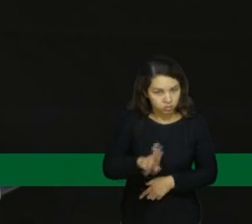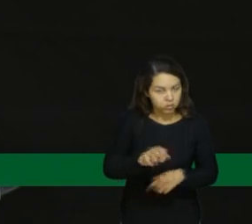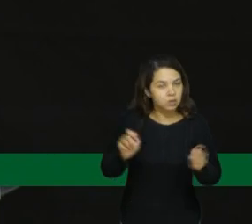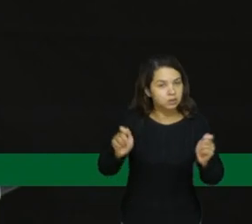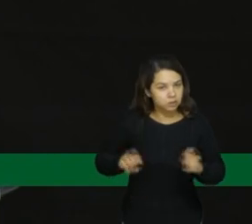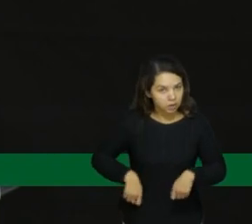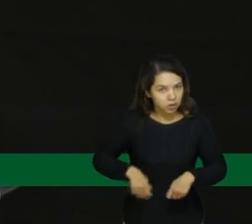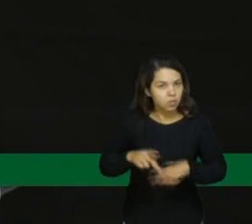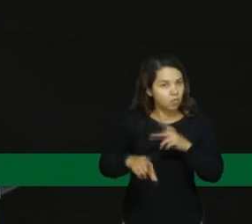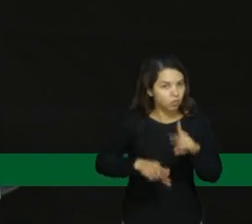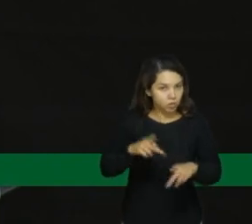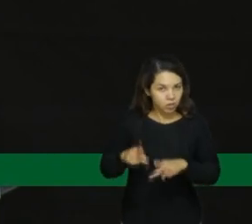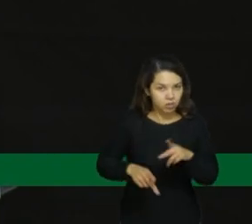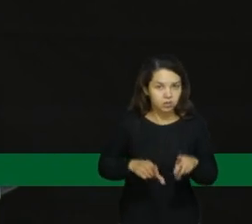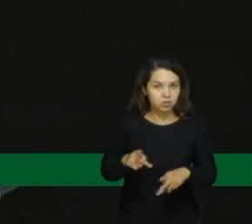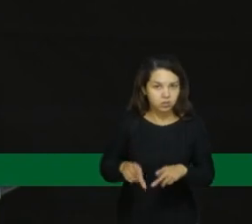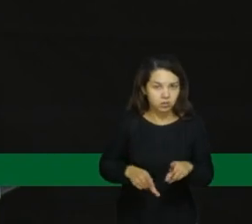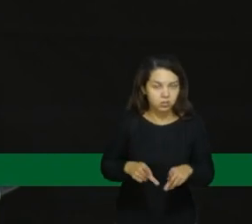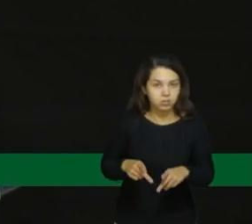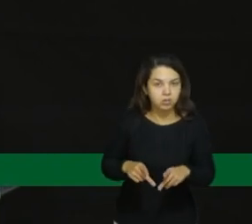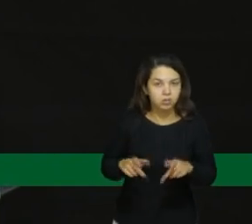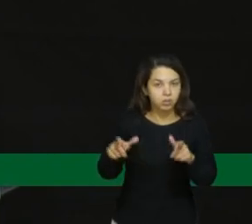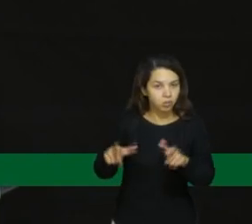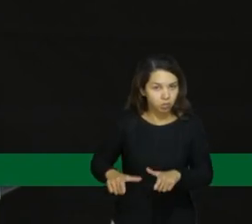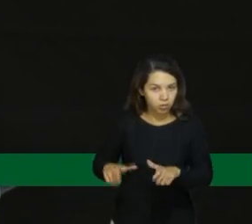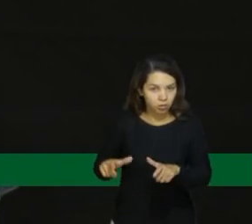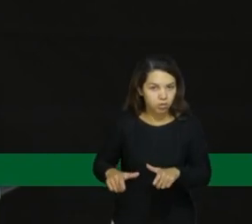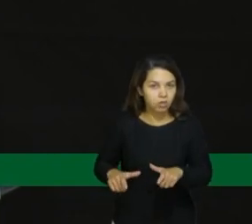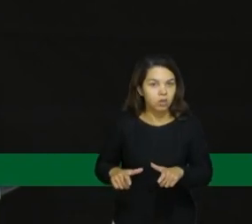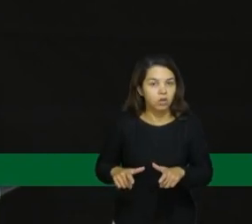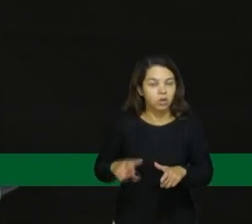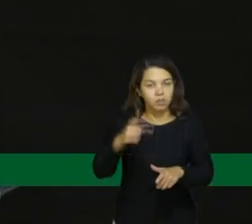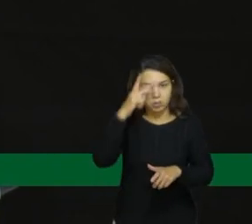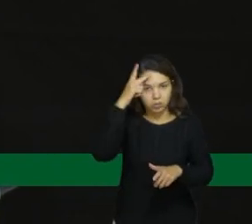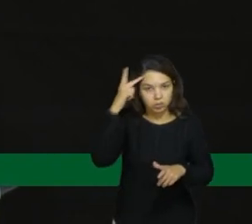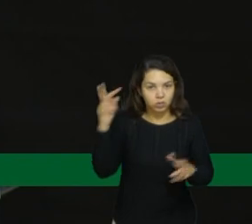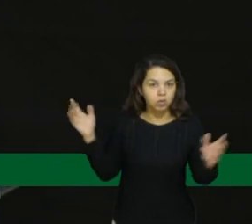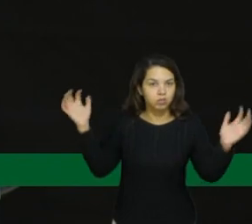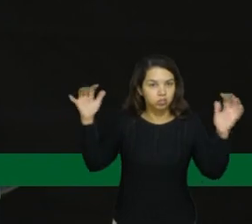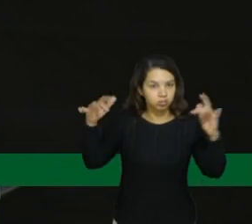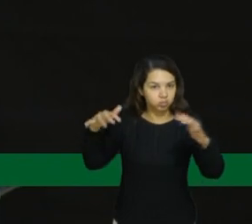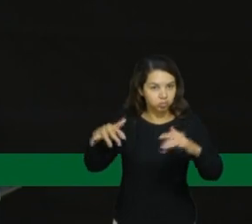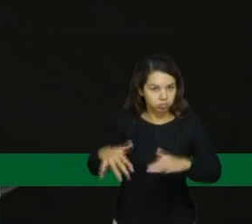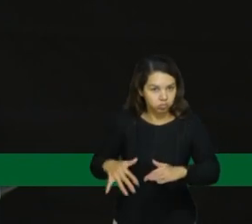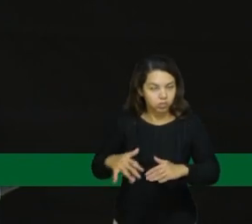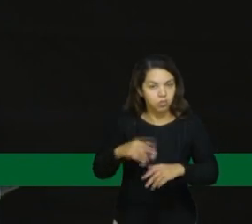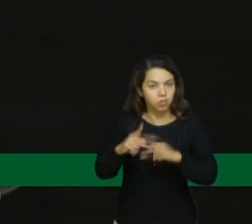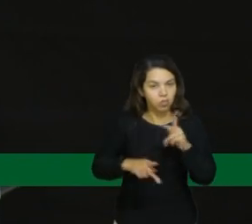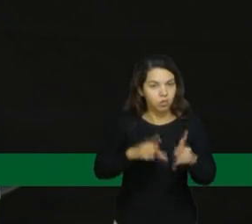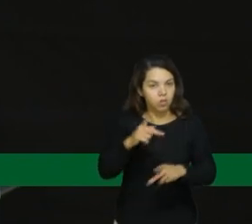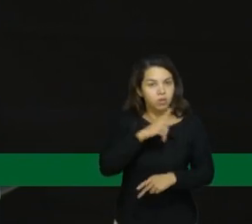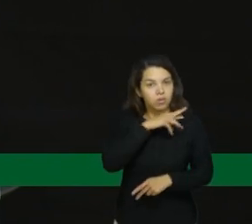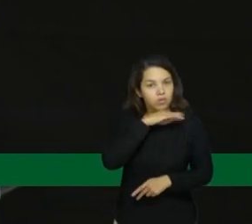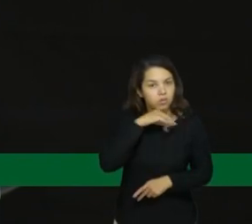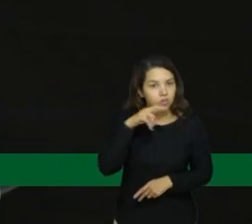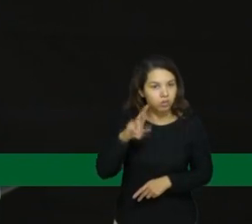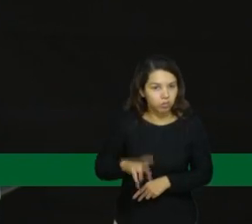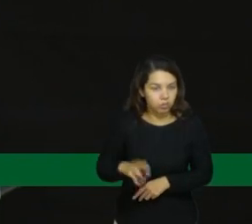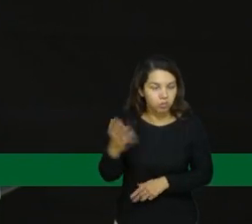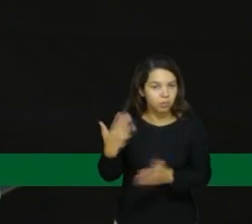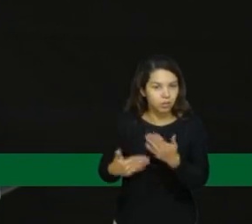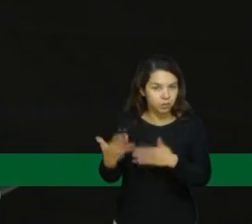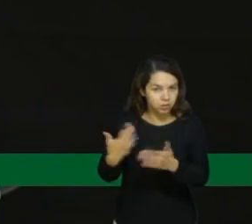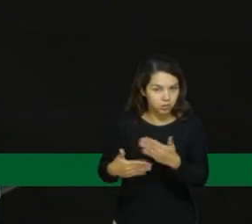pela população e passou a ser um dos locais mais frequentados pela população de Jaraguá do Sul, que tinha uma carência muito